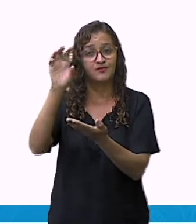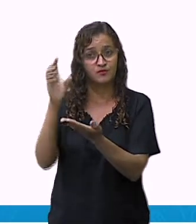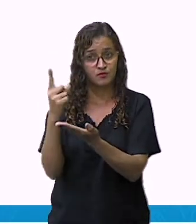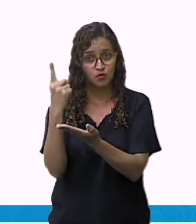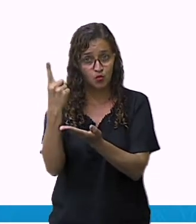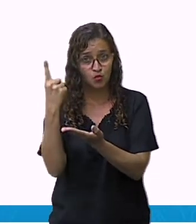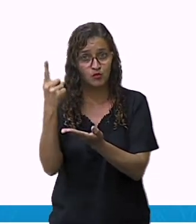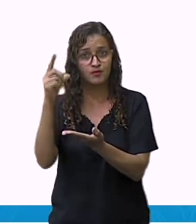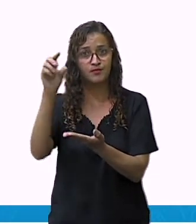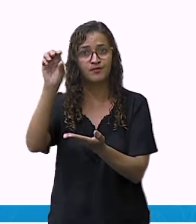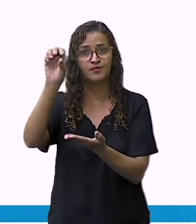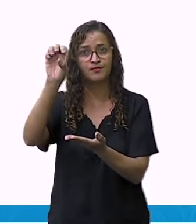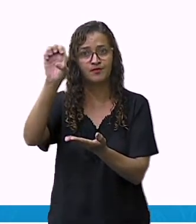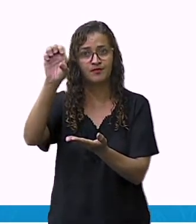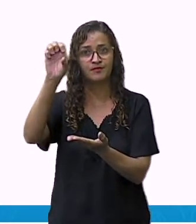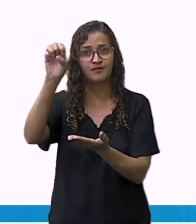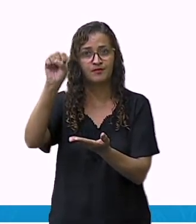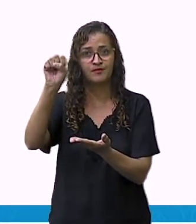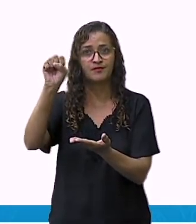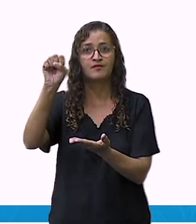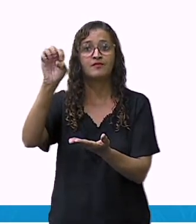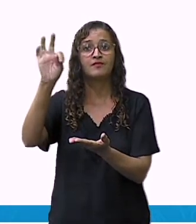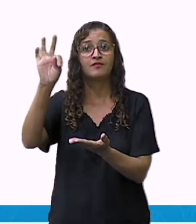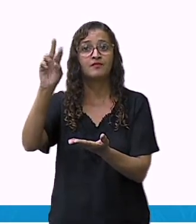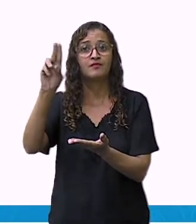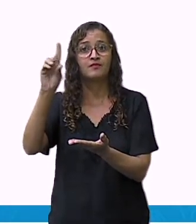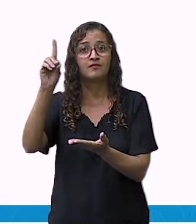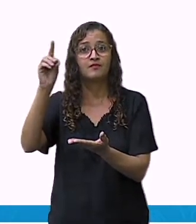estudante. Mais de um,